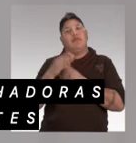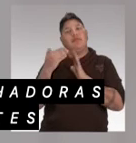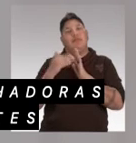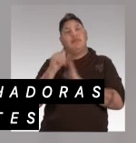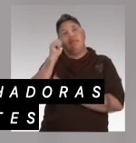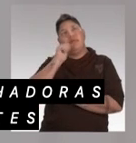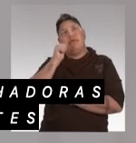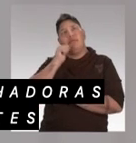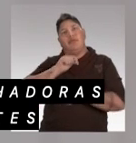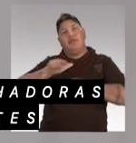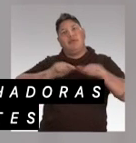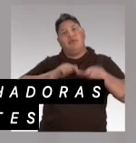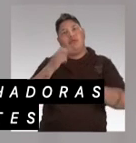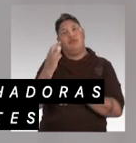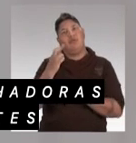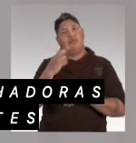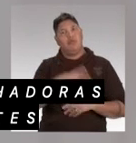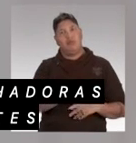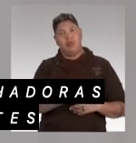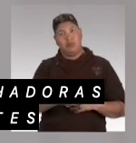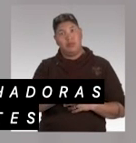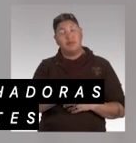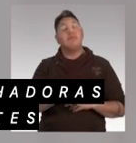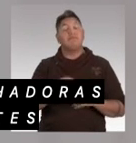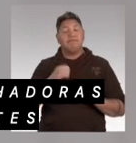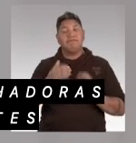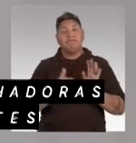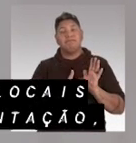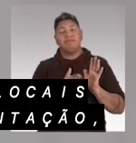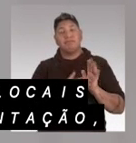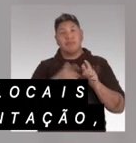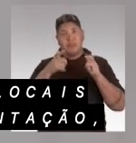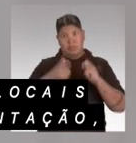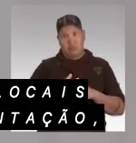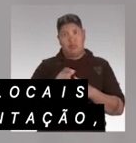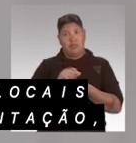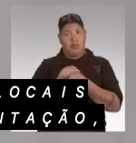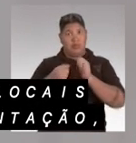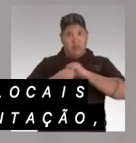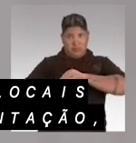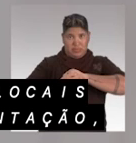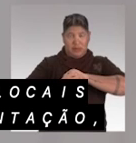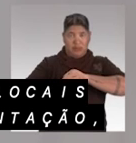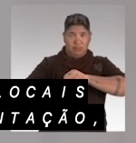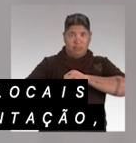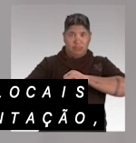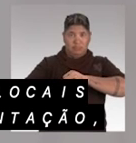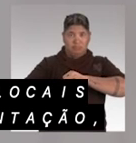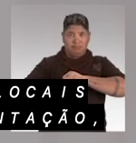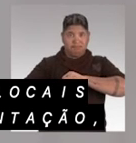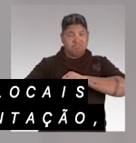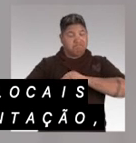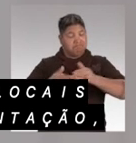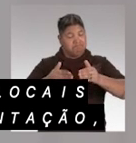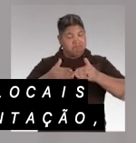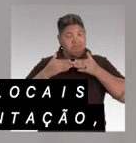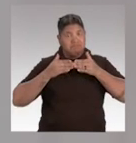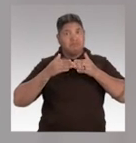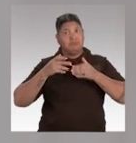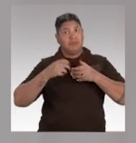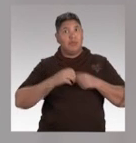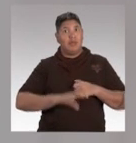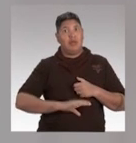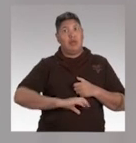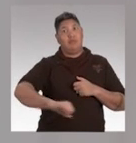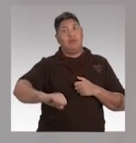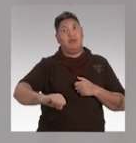Proteção às Trabalhadoras Gestantes e Lactantes, que propõe, além de locais adequados para a amamentação, licença em caso